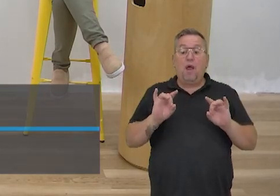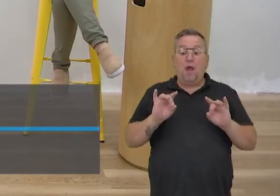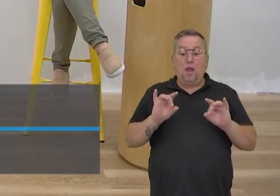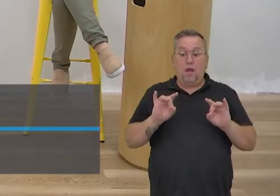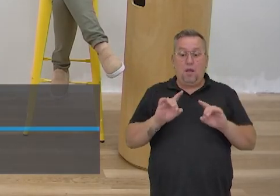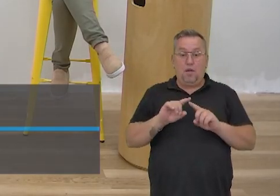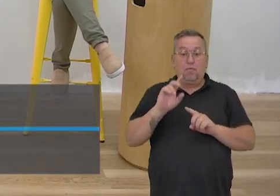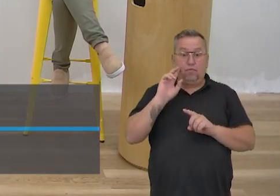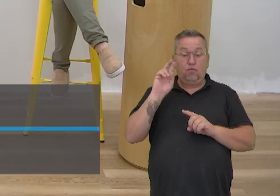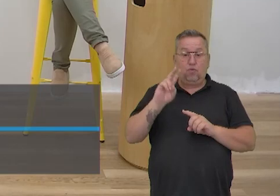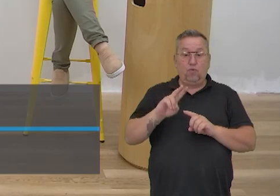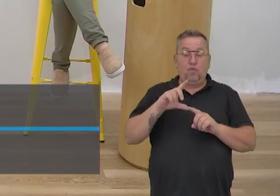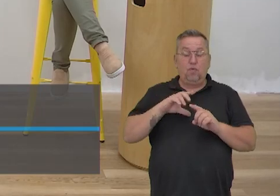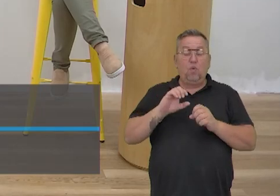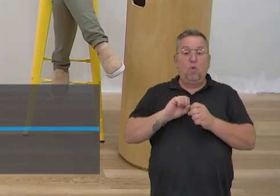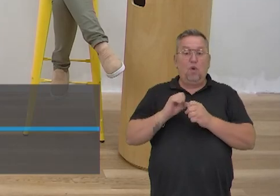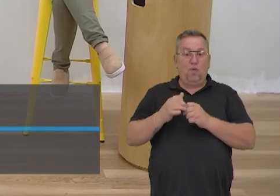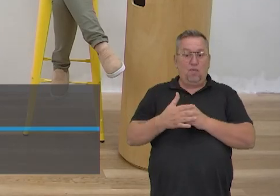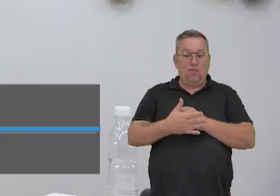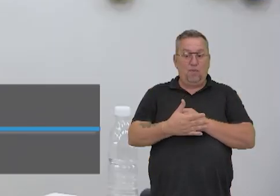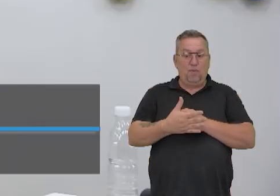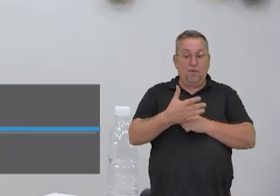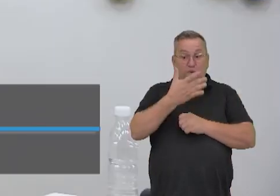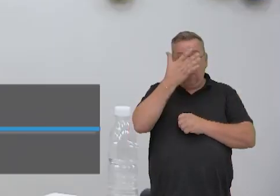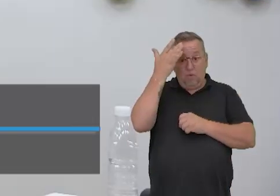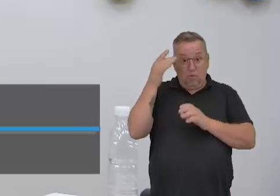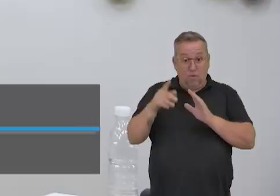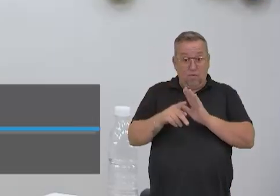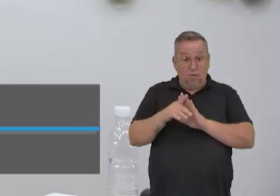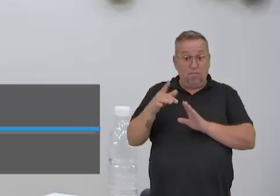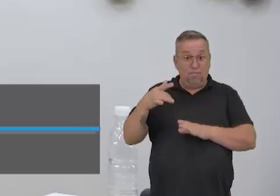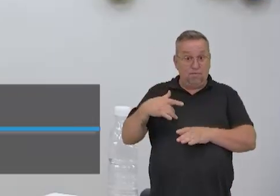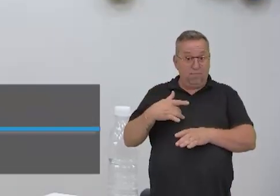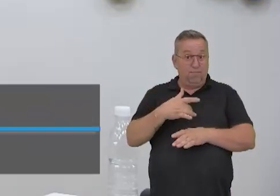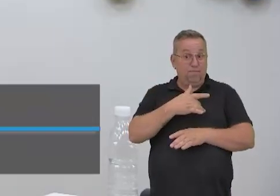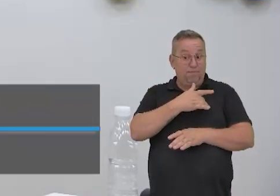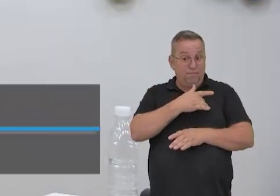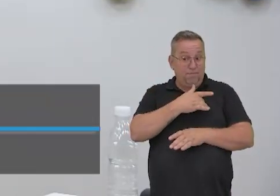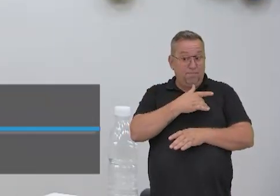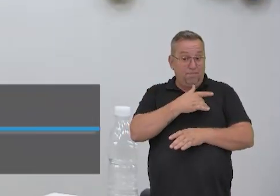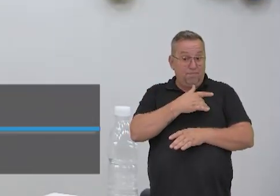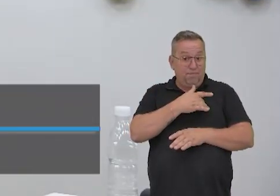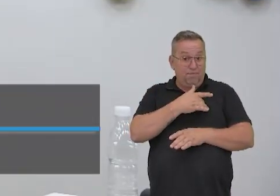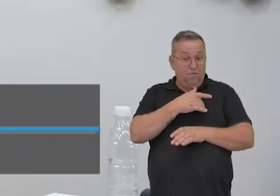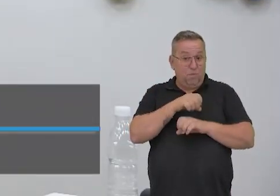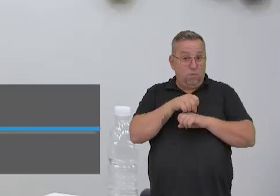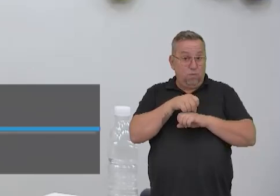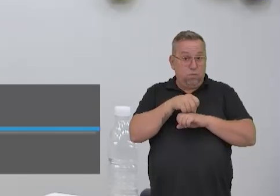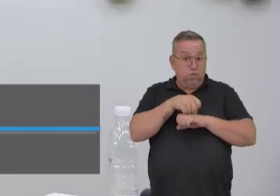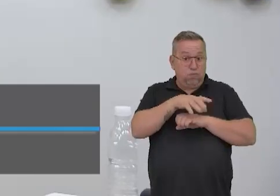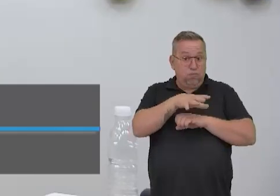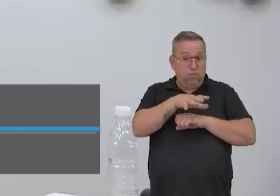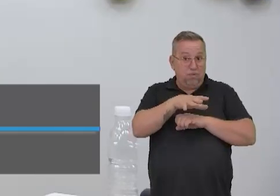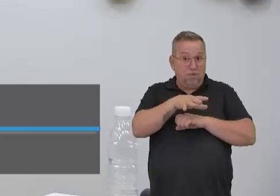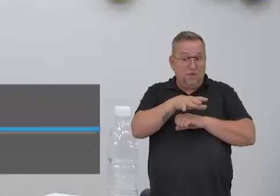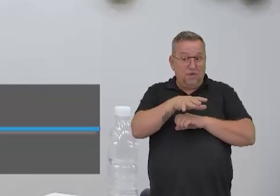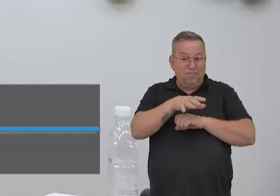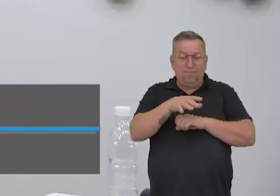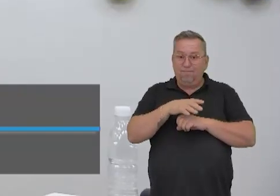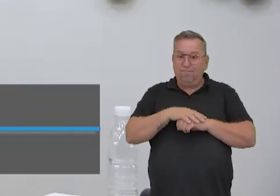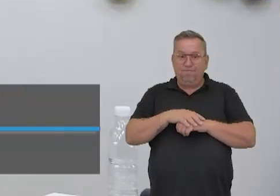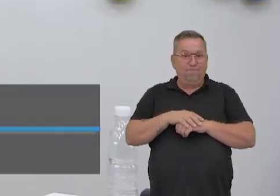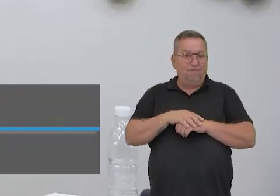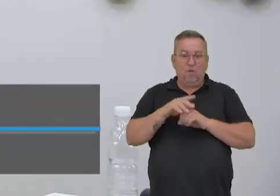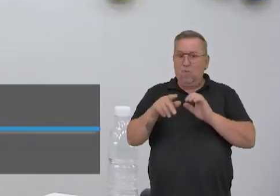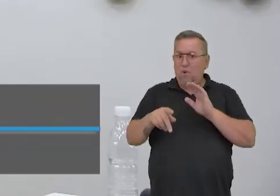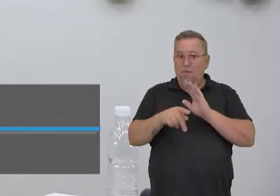viu muito isso com a Covid, né? Pessoas da área da saúde divulgando informações que não são da área da